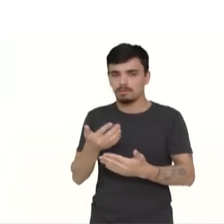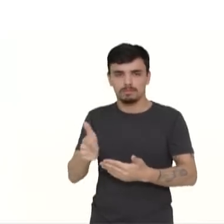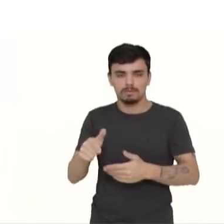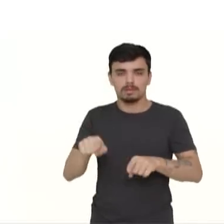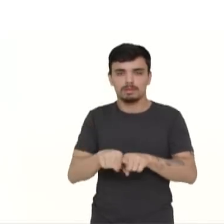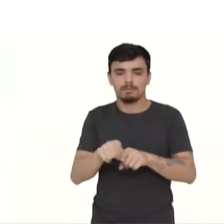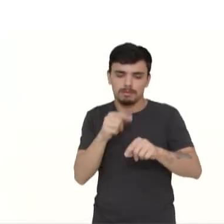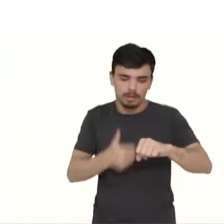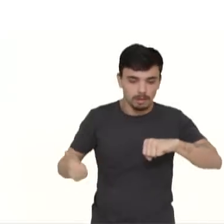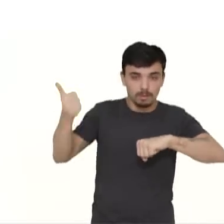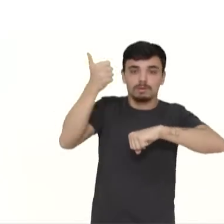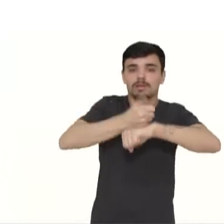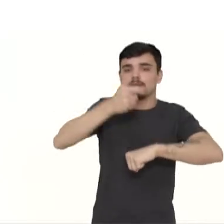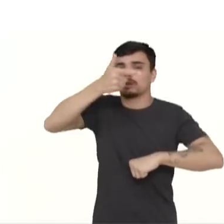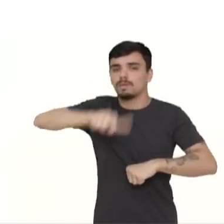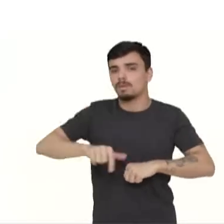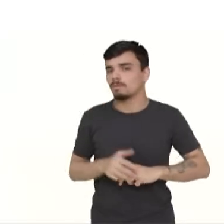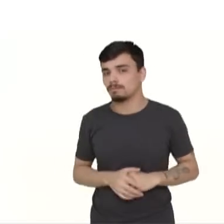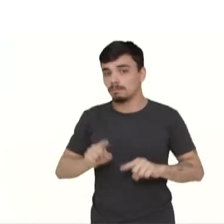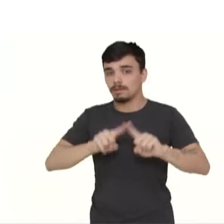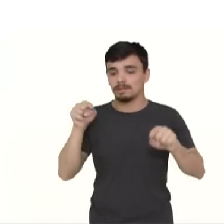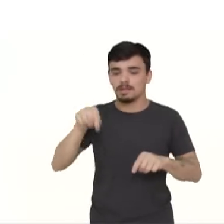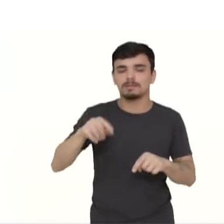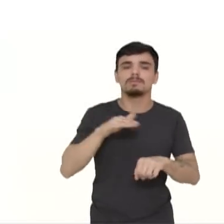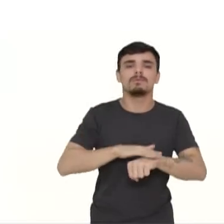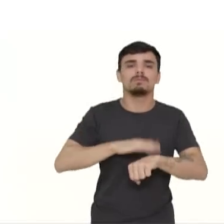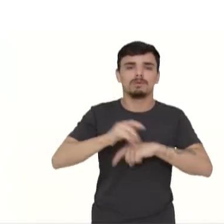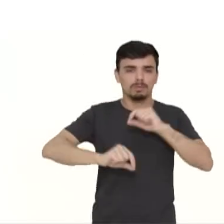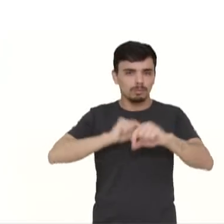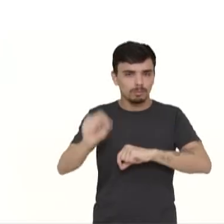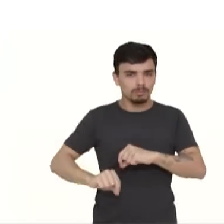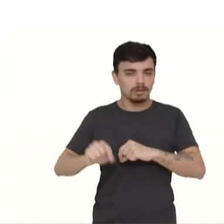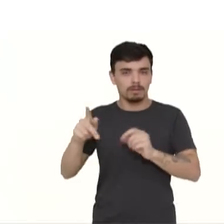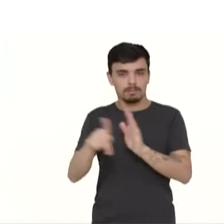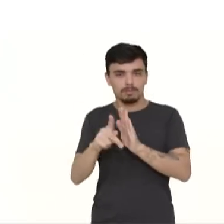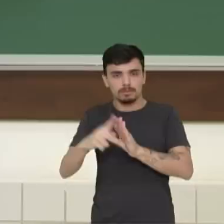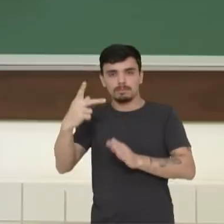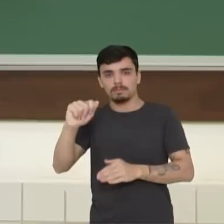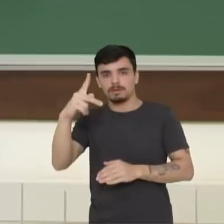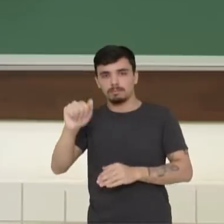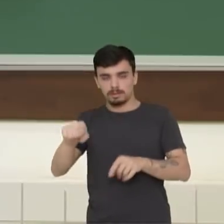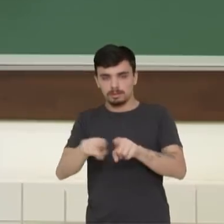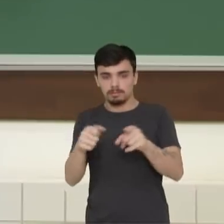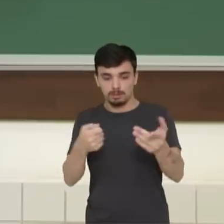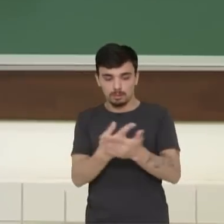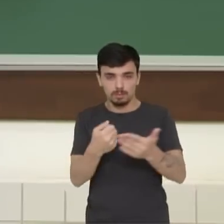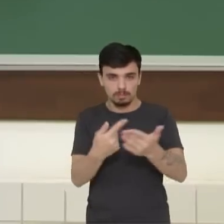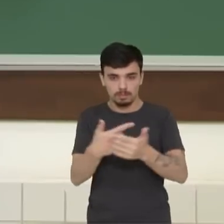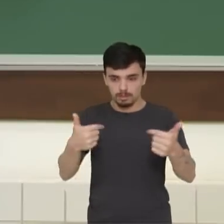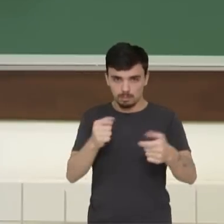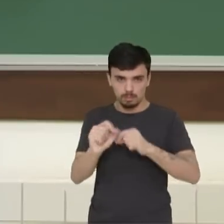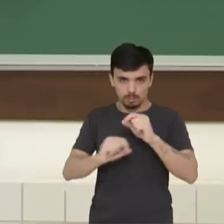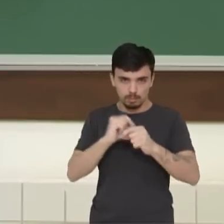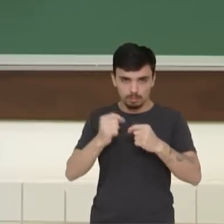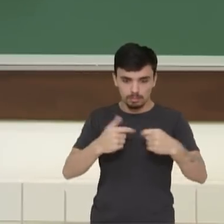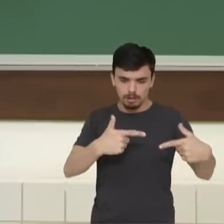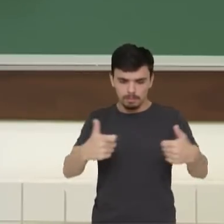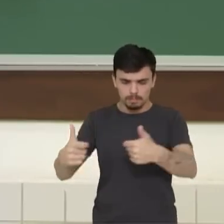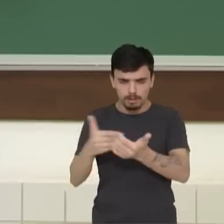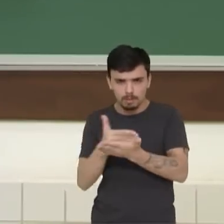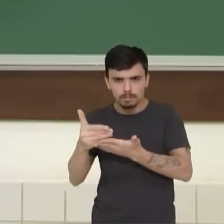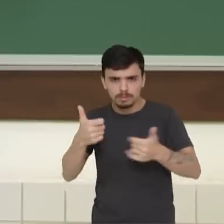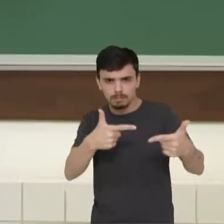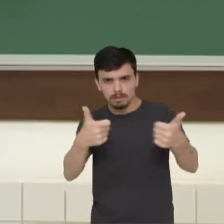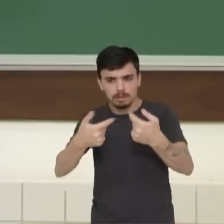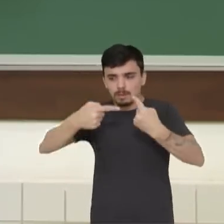nossa Terra Santa. E é nesse momento, né, em que o Papa ele vai comprar a briga contra os turcos que